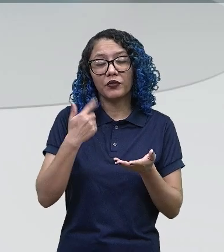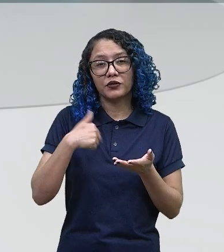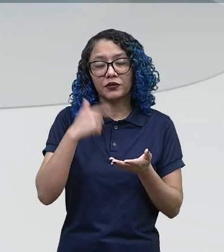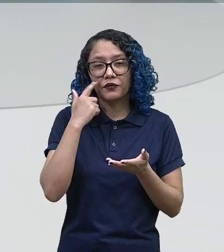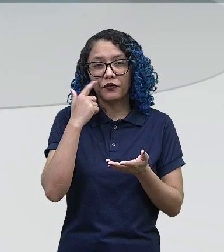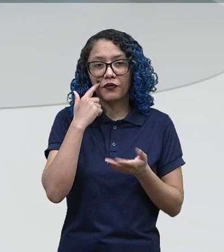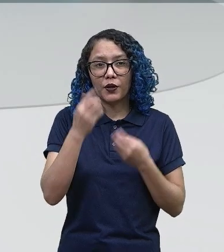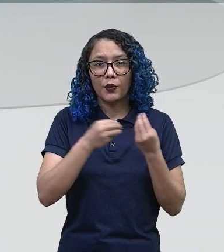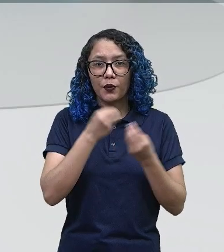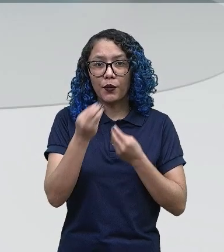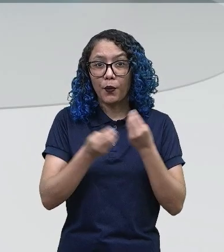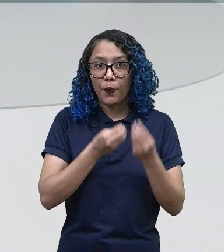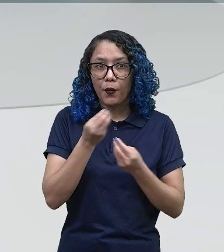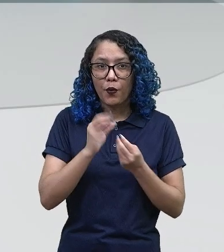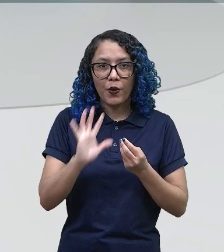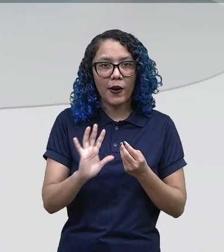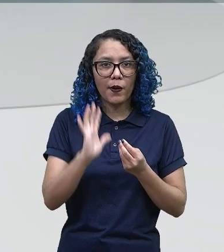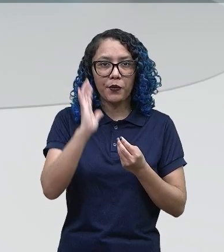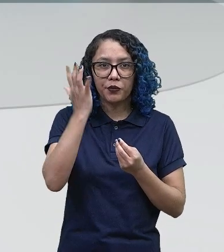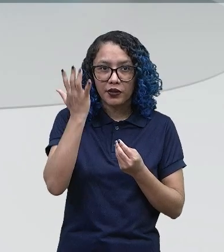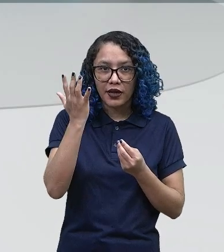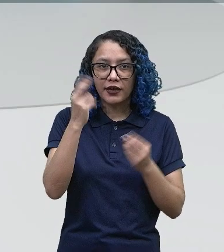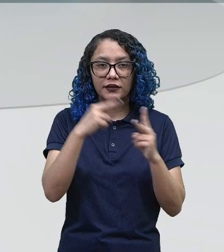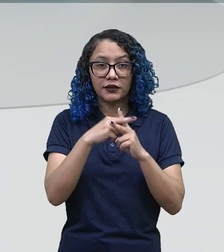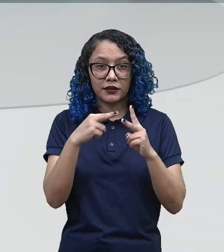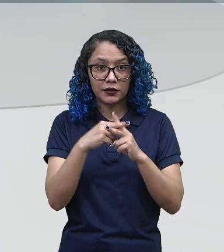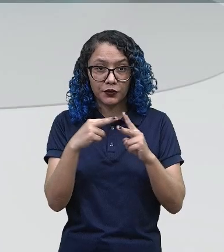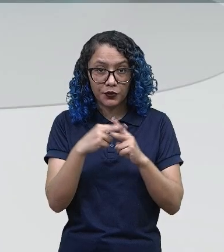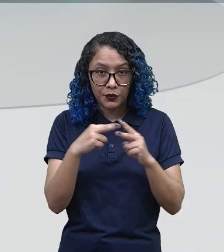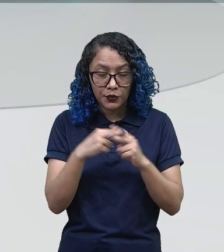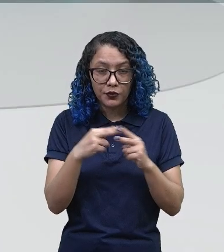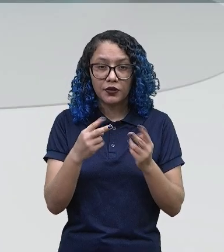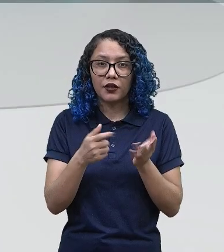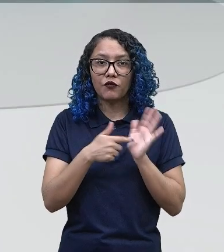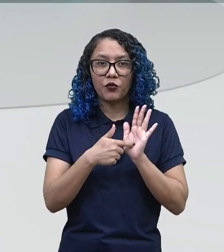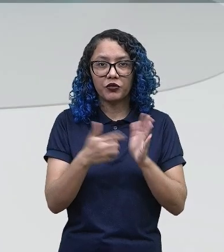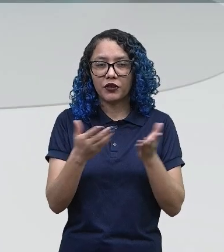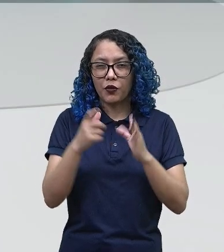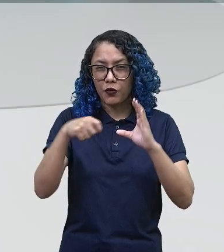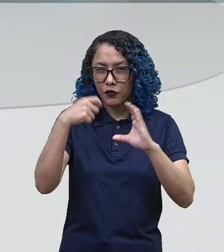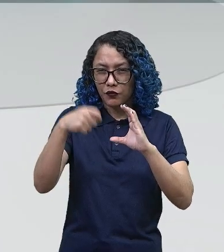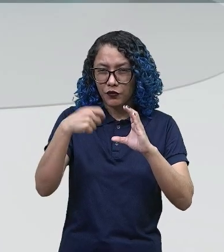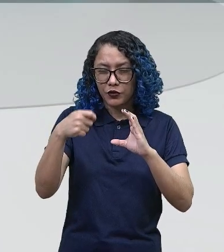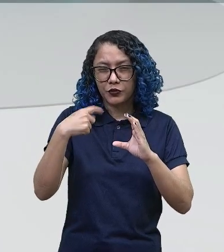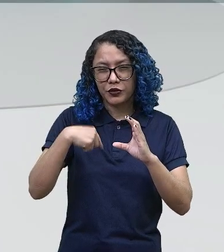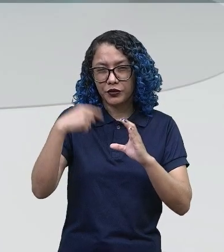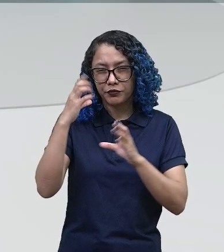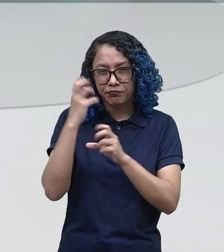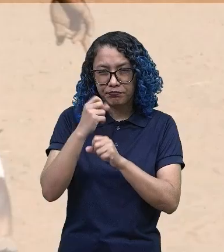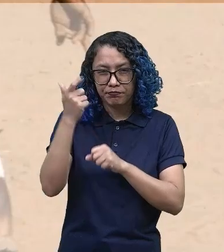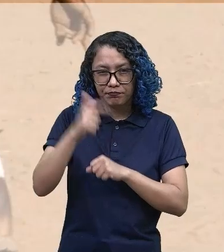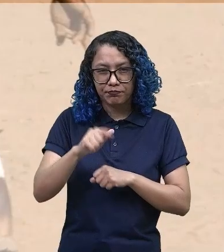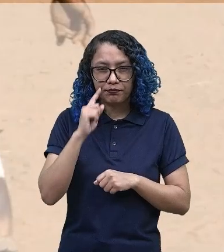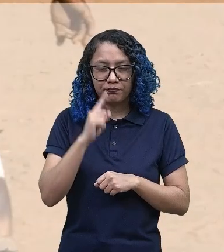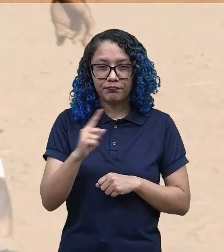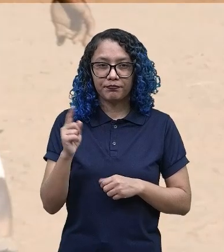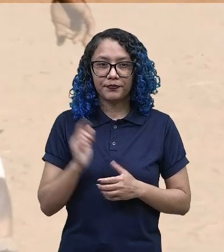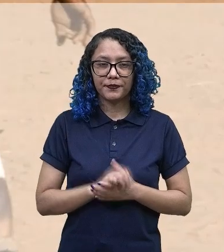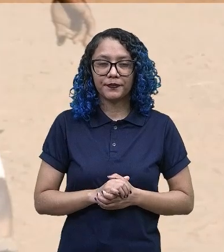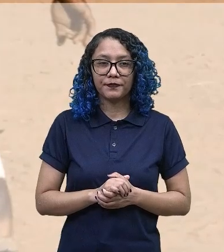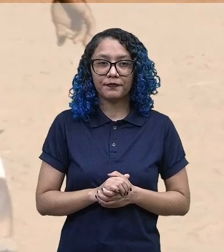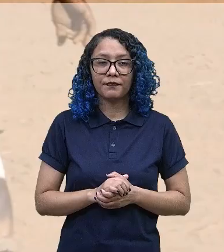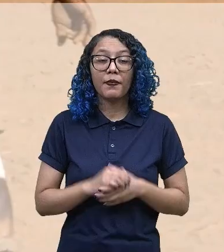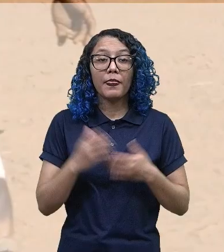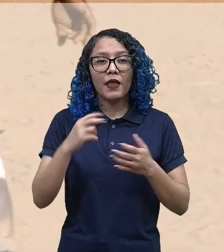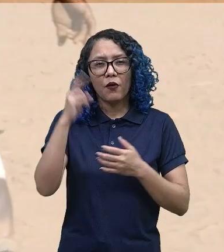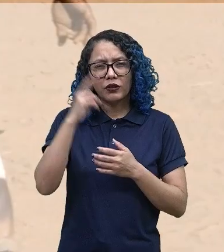apresentação, de como é esse cenário ritualístico em volta do Uca-Uca, trouxe um vídeo para a gente relembrar. Olha só. A história da